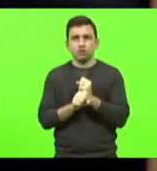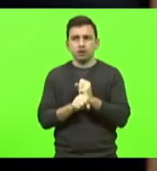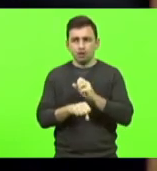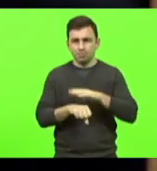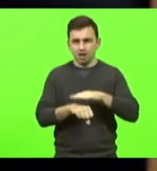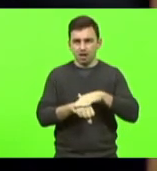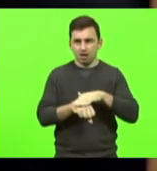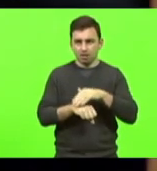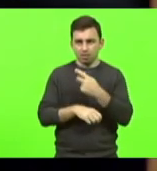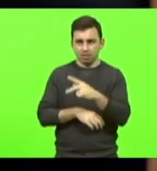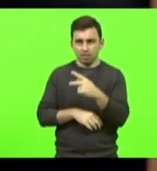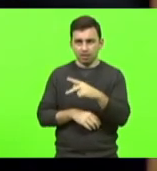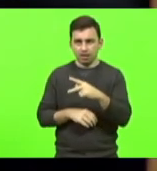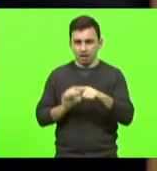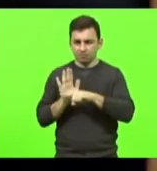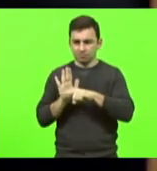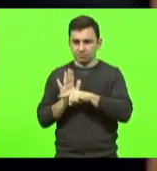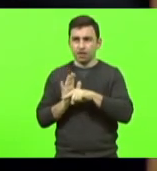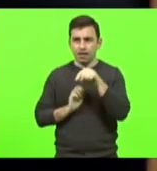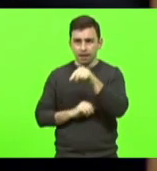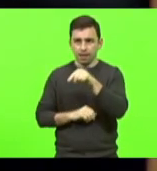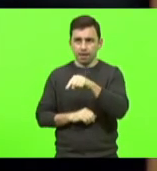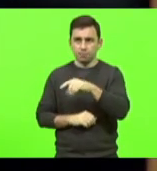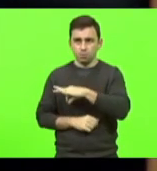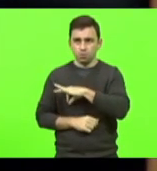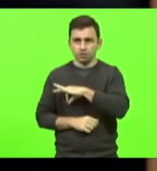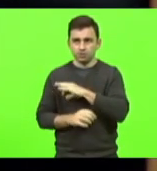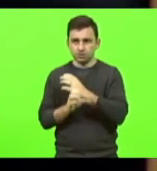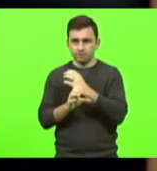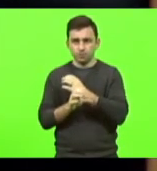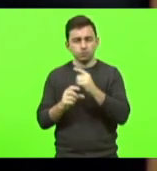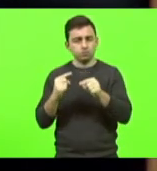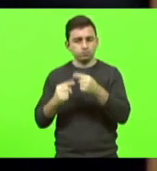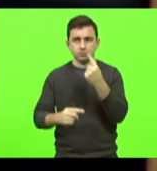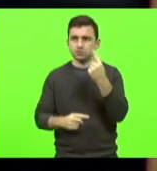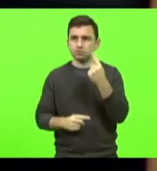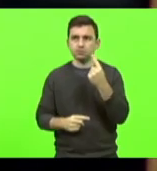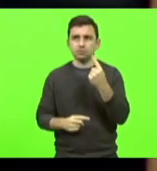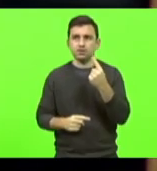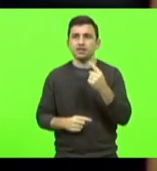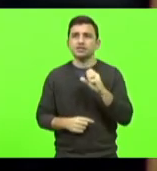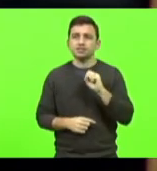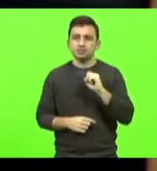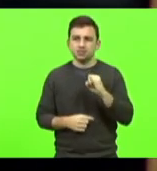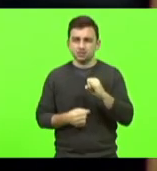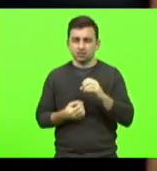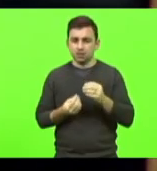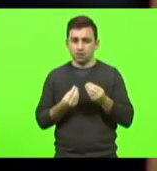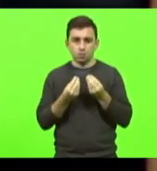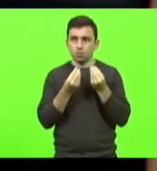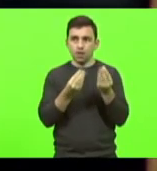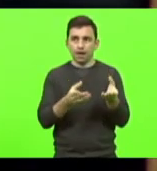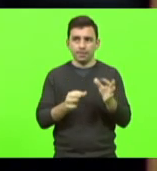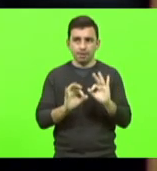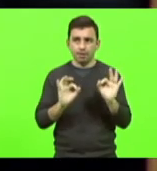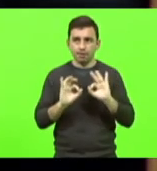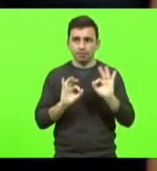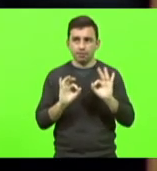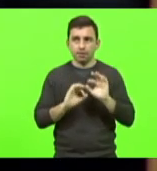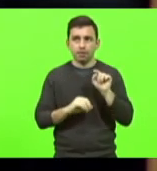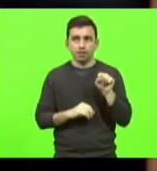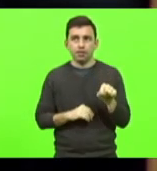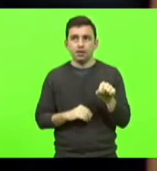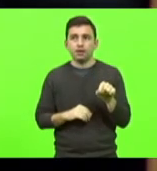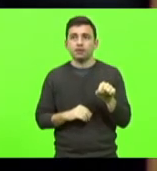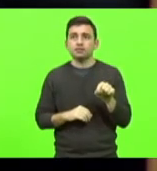essa conta do défice não é da Polícia Civil e se você deixar agora de conceder um benefício mesmo